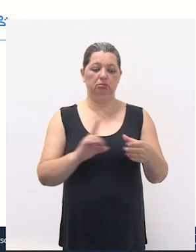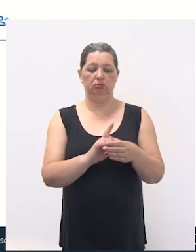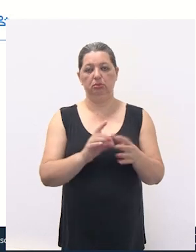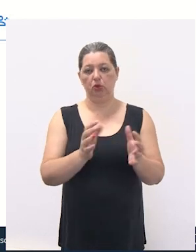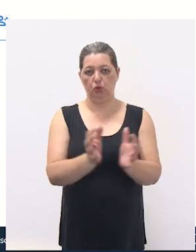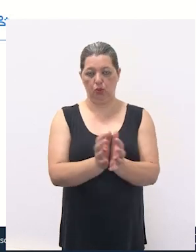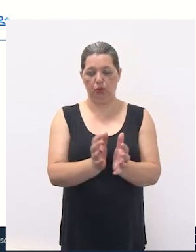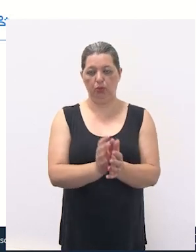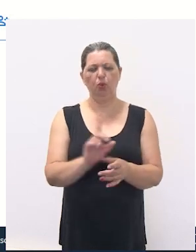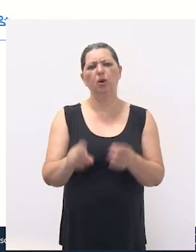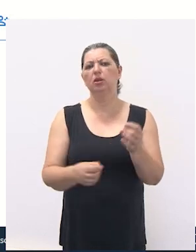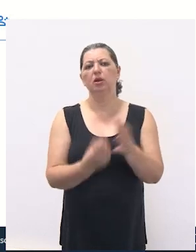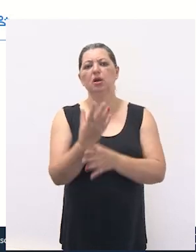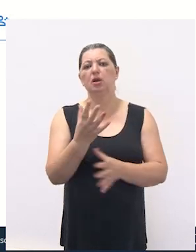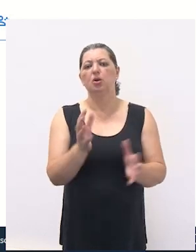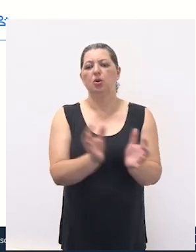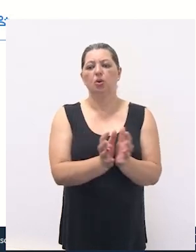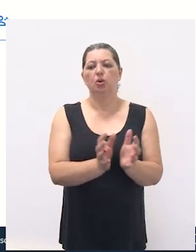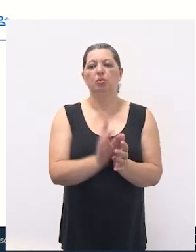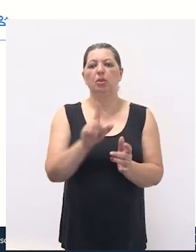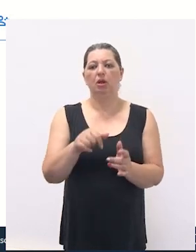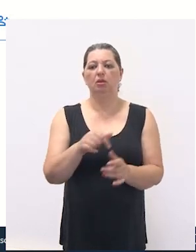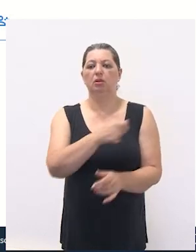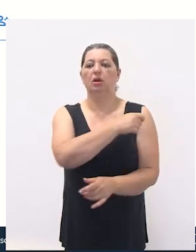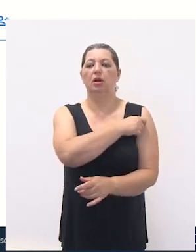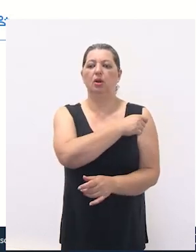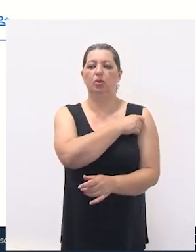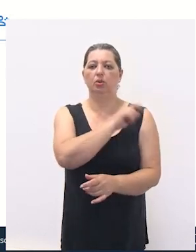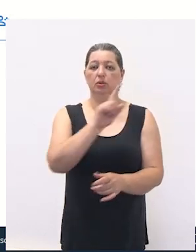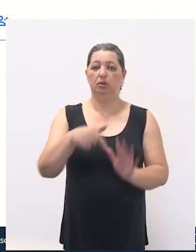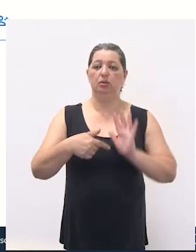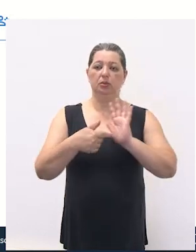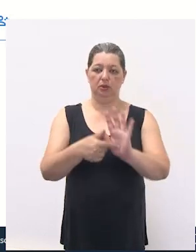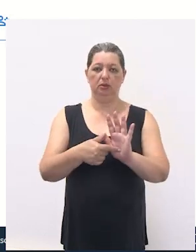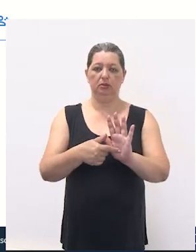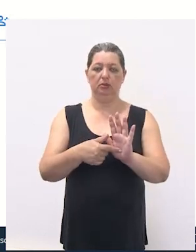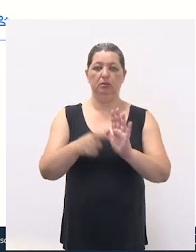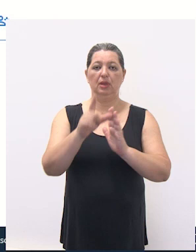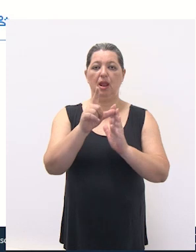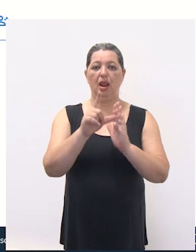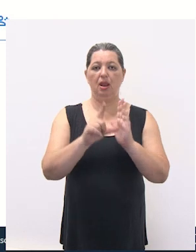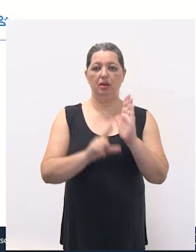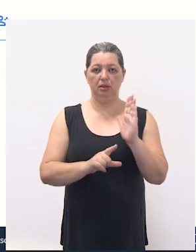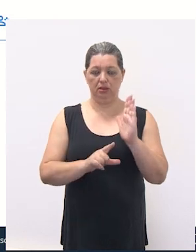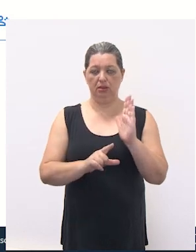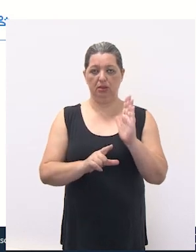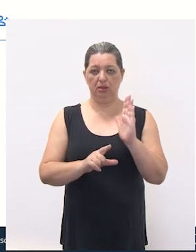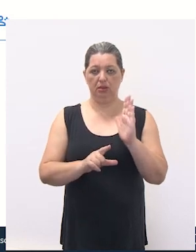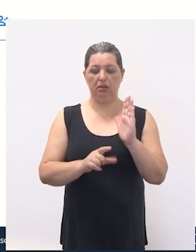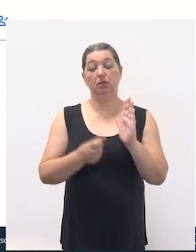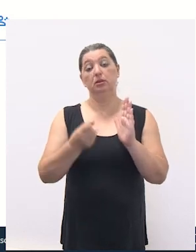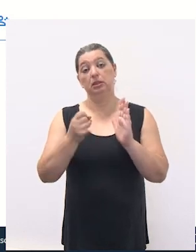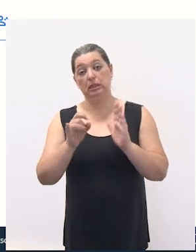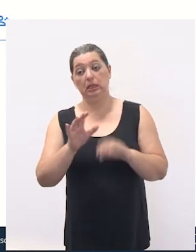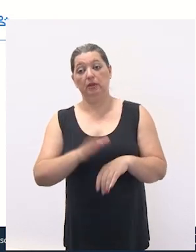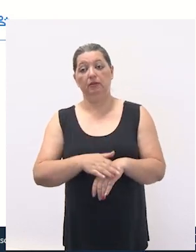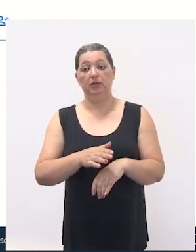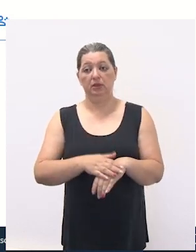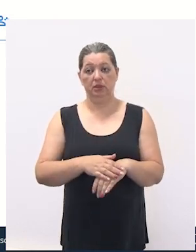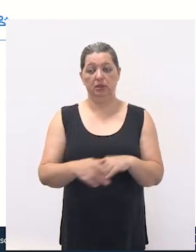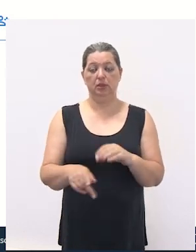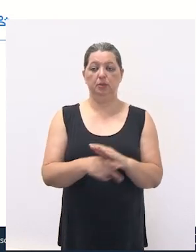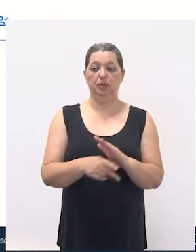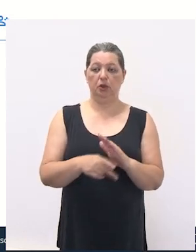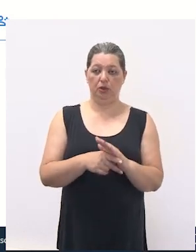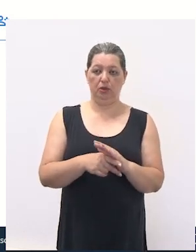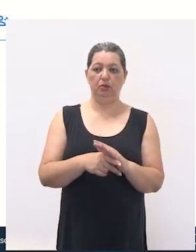eu crio a turma, aí onde tem alunos, eles aparecem automaticamente a lista dos meus alunos? Se você fizer pelo Google, sim. Aliás,